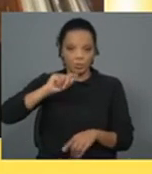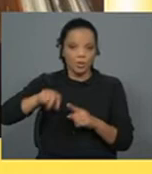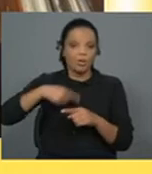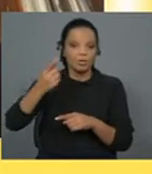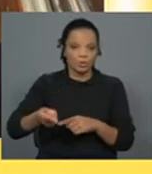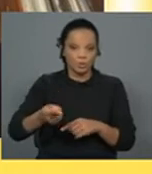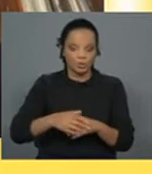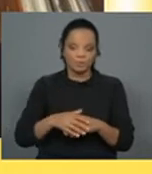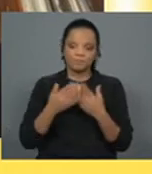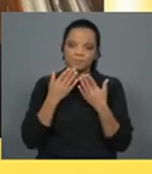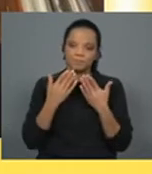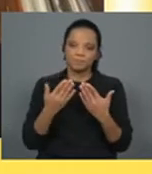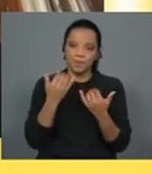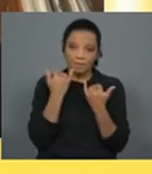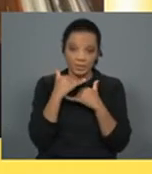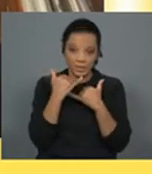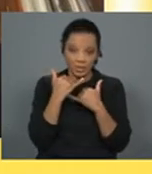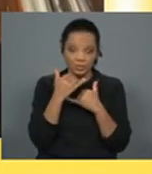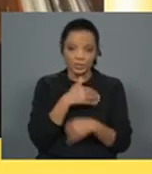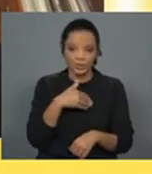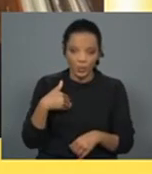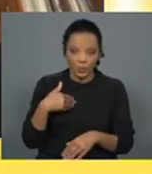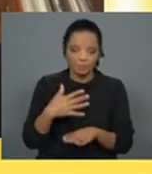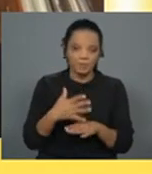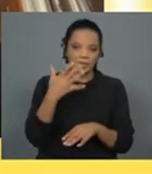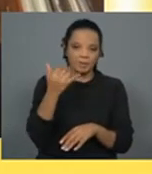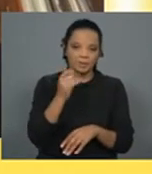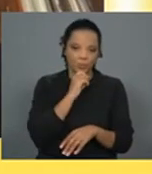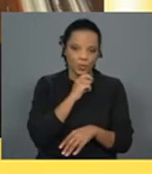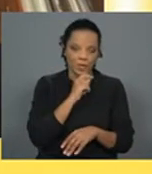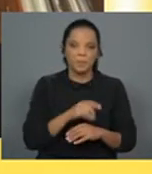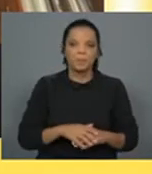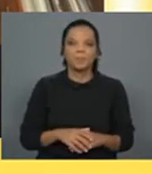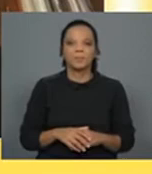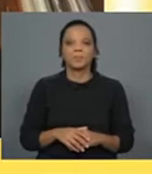Por isso, bem-ajam, felicidades, saúde e até uma próxima oportunidade.